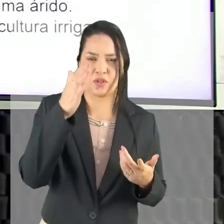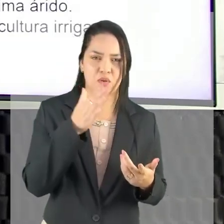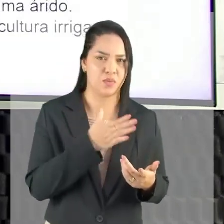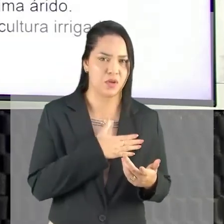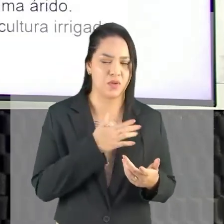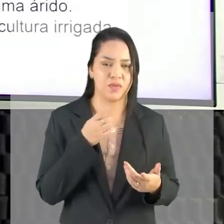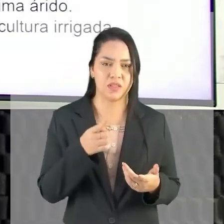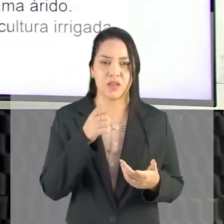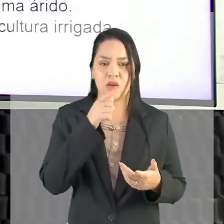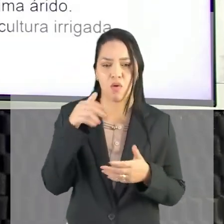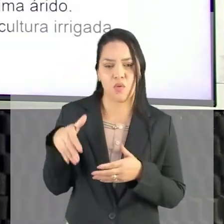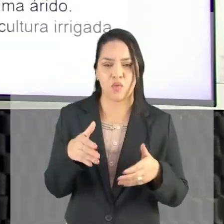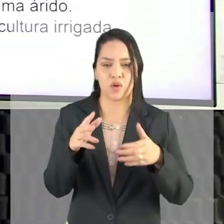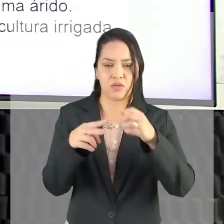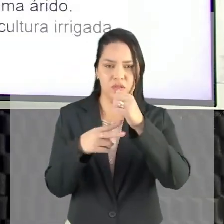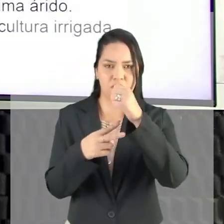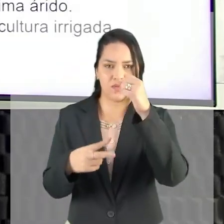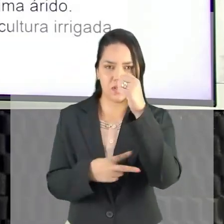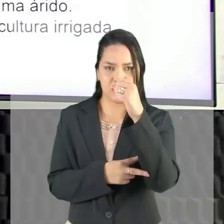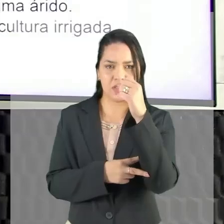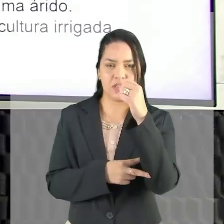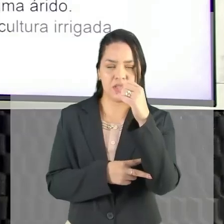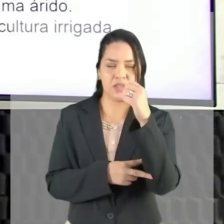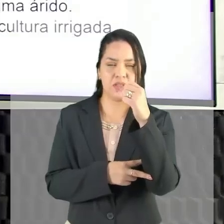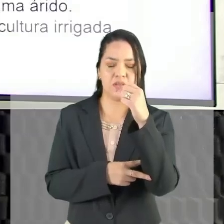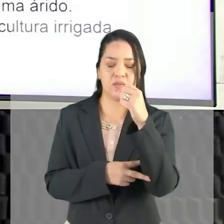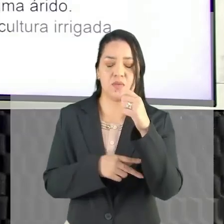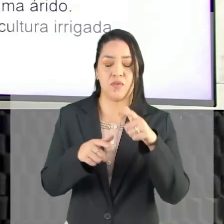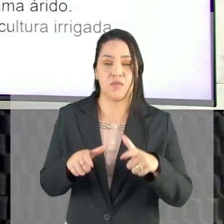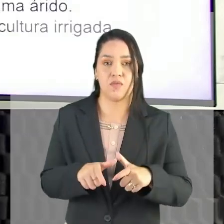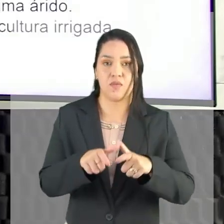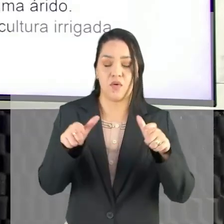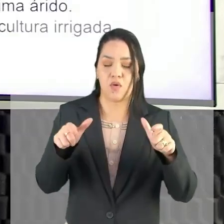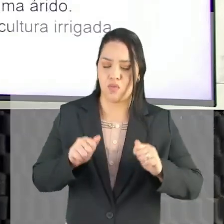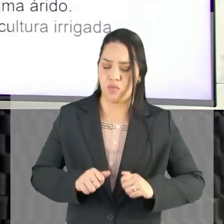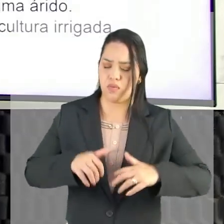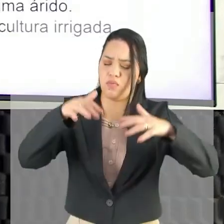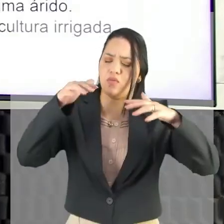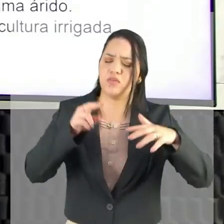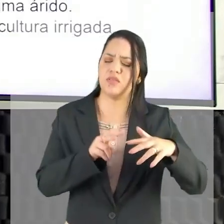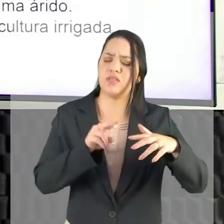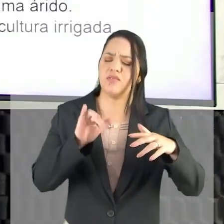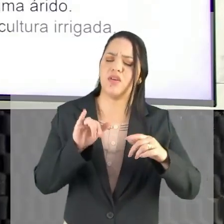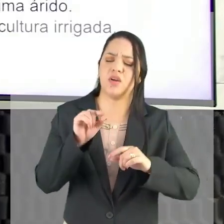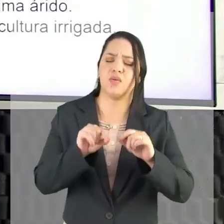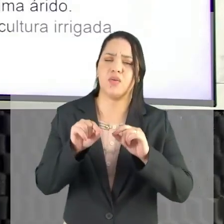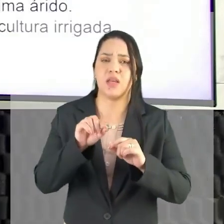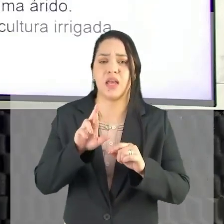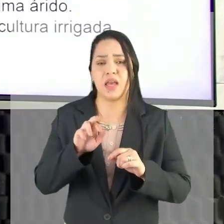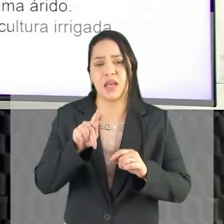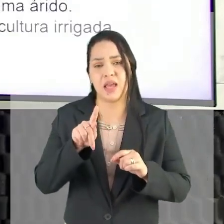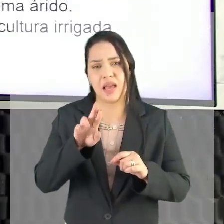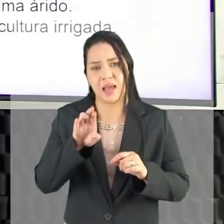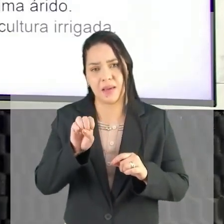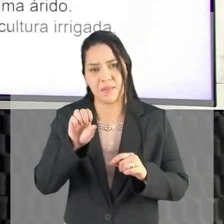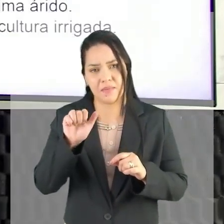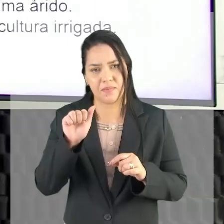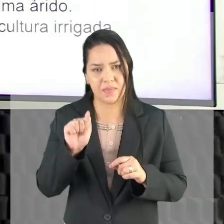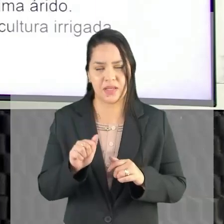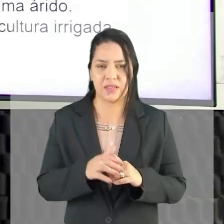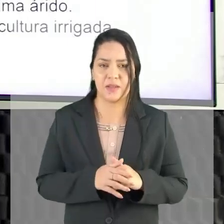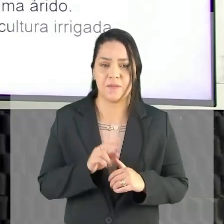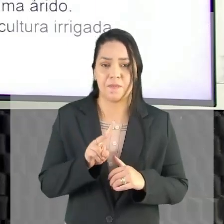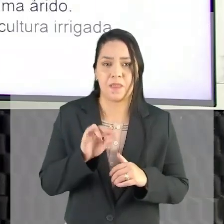você vai pegar um rio como o Rio São Francisco, que é um rio caudaloso, é um rio volumoso, e você vai represá-lo. Significa que você